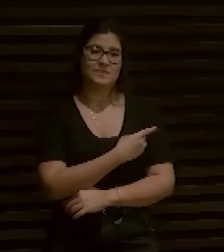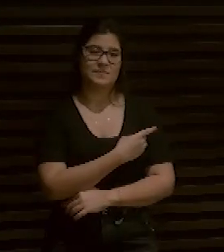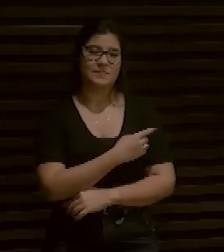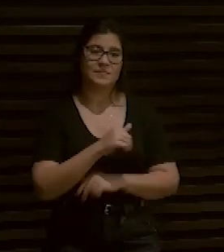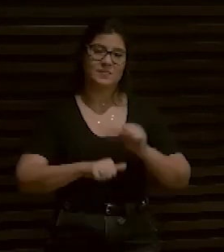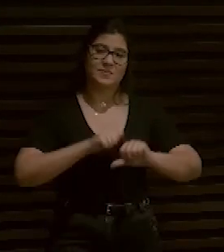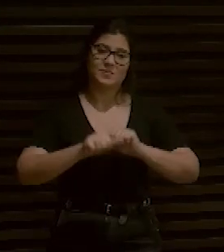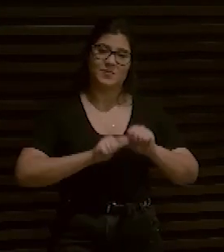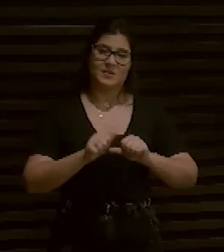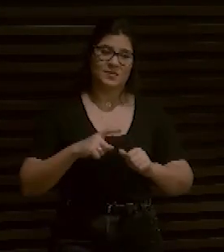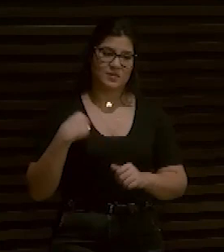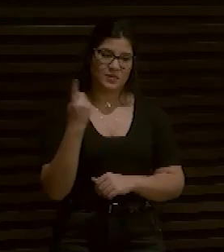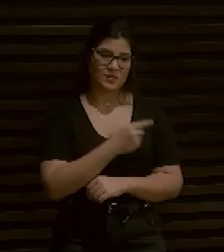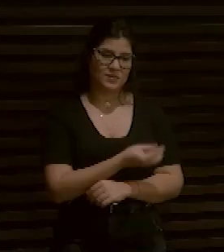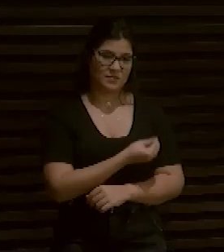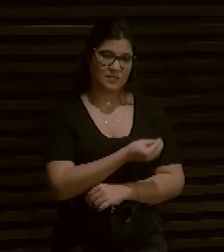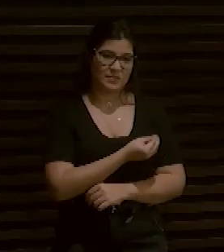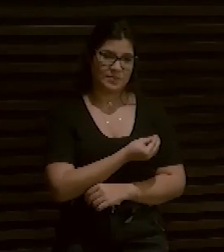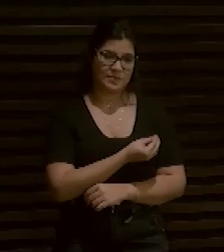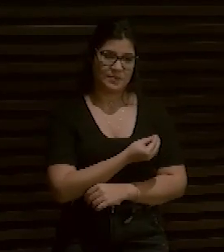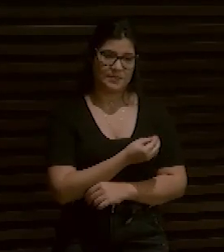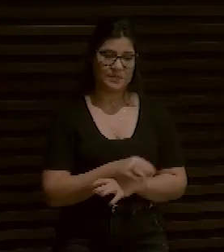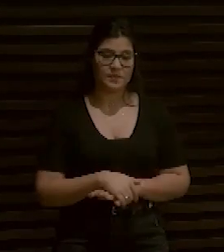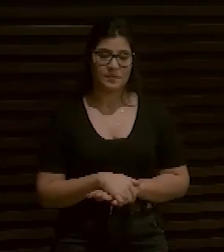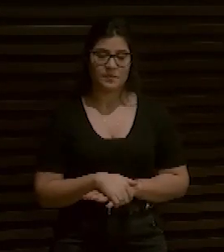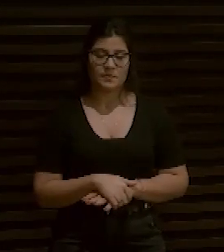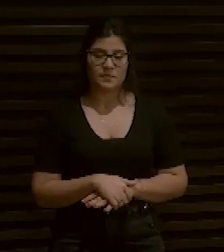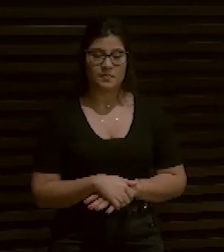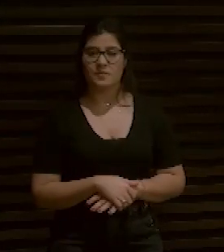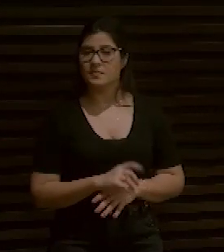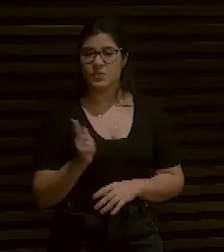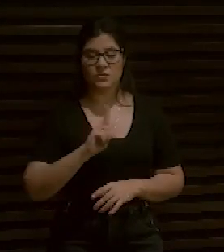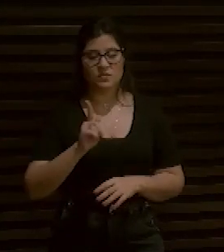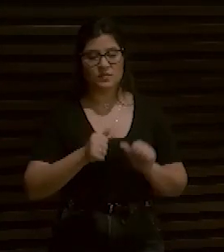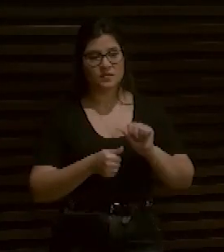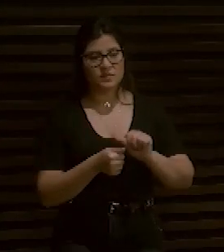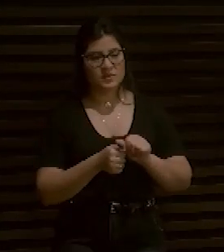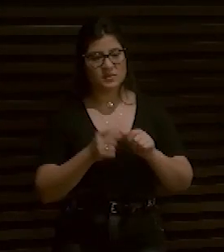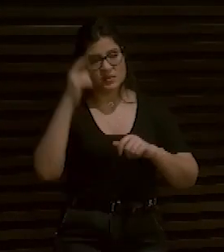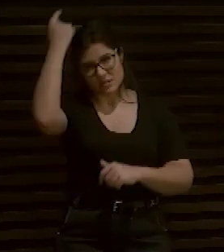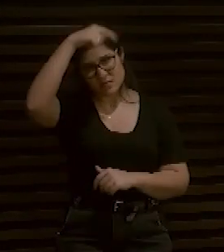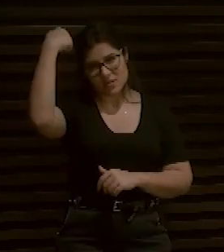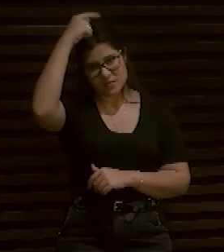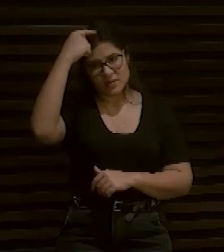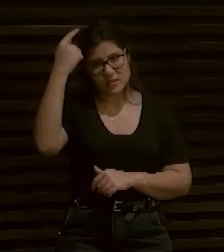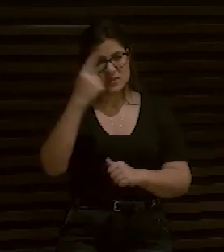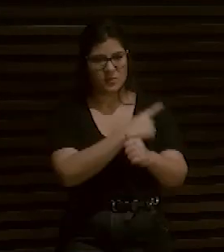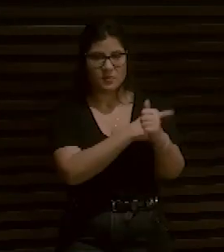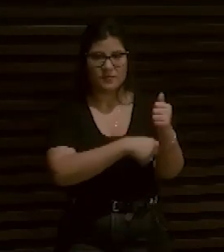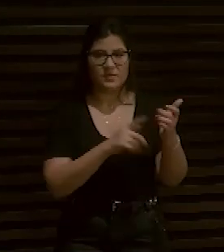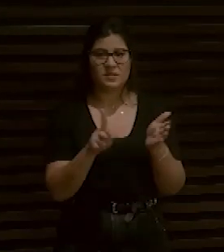muda a nossa direção. Apenas a vida de Cristo em nós. Você não vai produzir santificação na força do seu suor. Se você acha